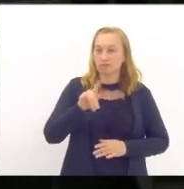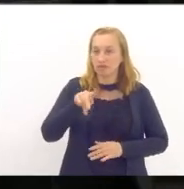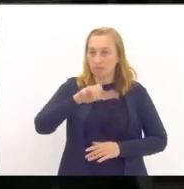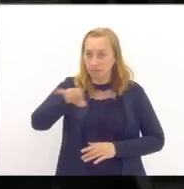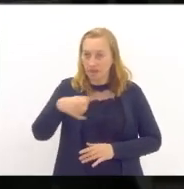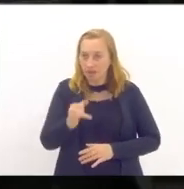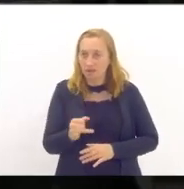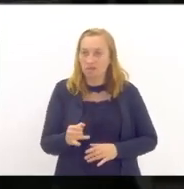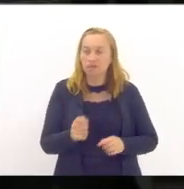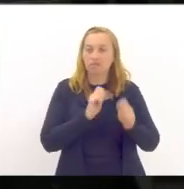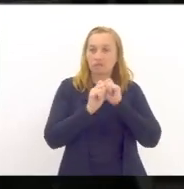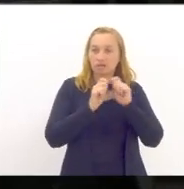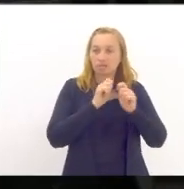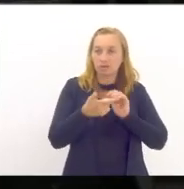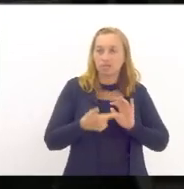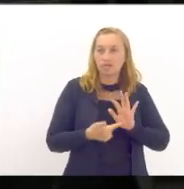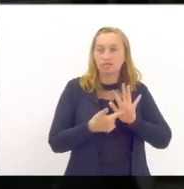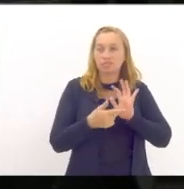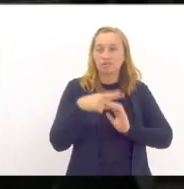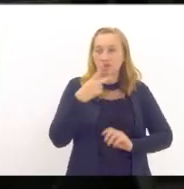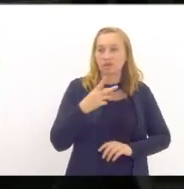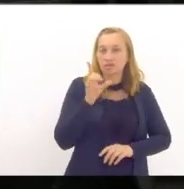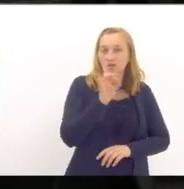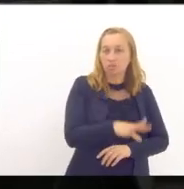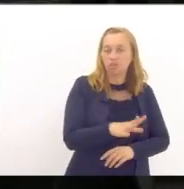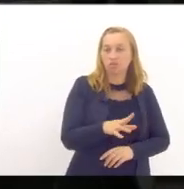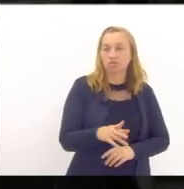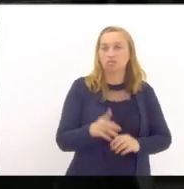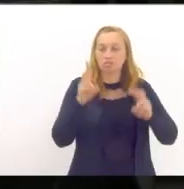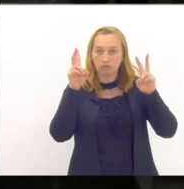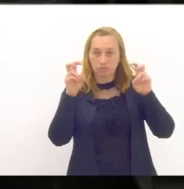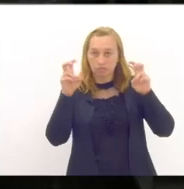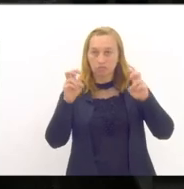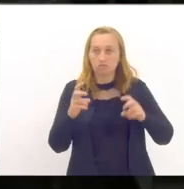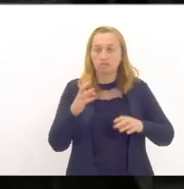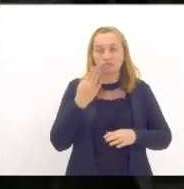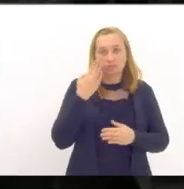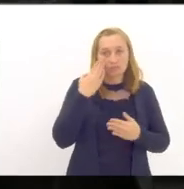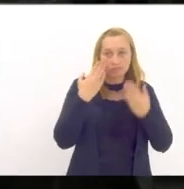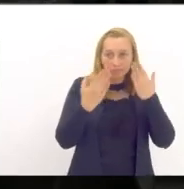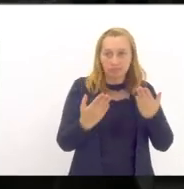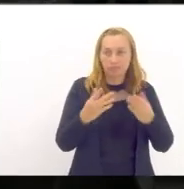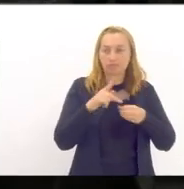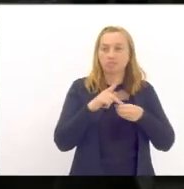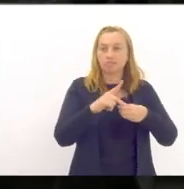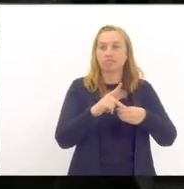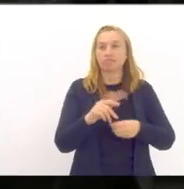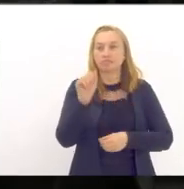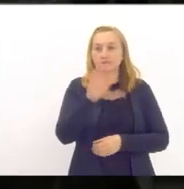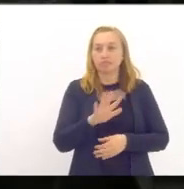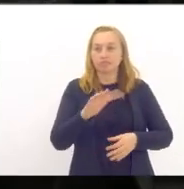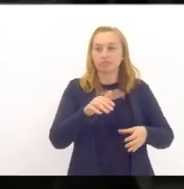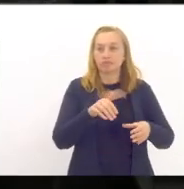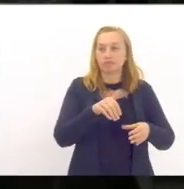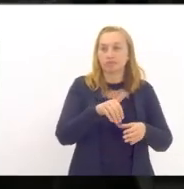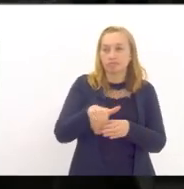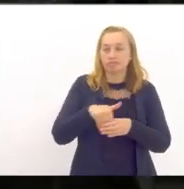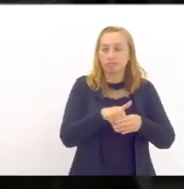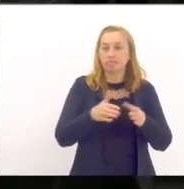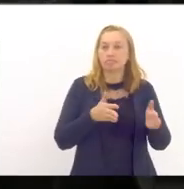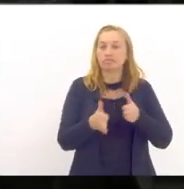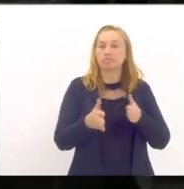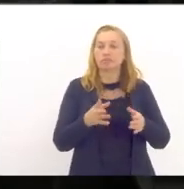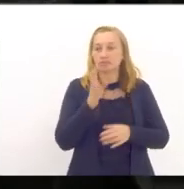reportagem inclusive citada na última denúncia sobre o caso apresentada pela Procuradoria Regional Eleitoral.